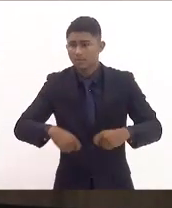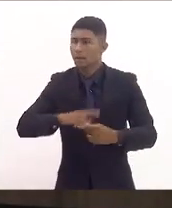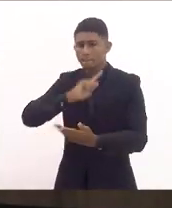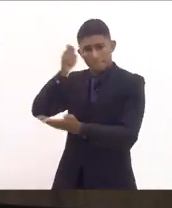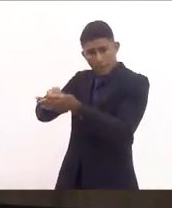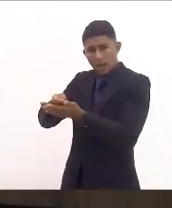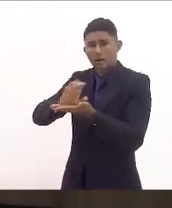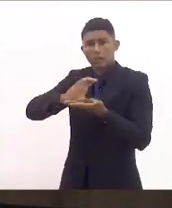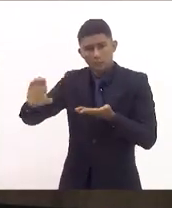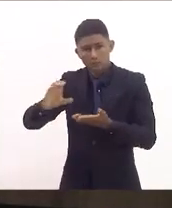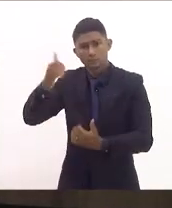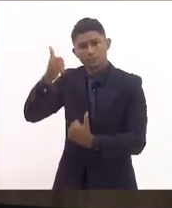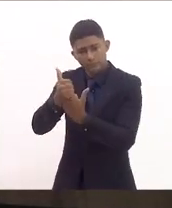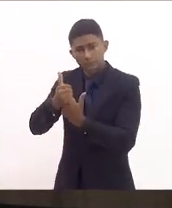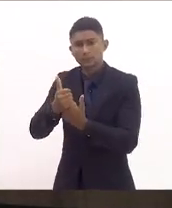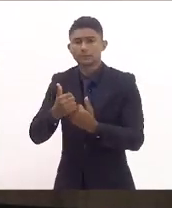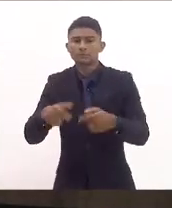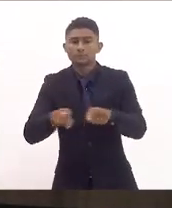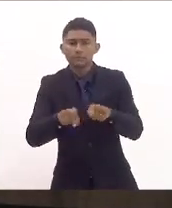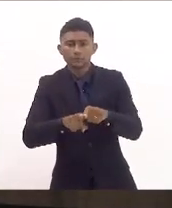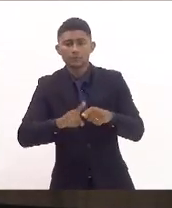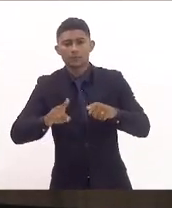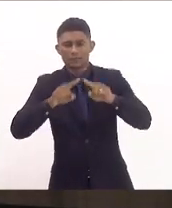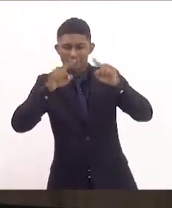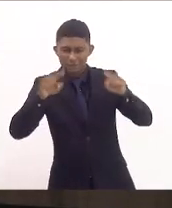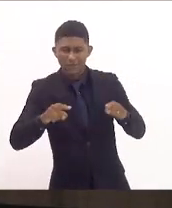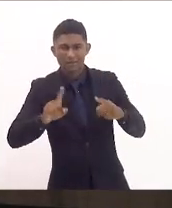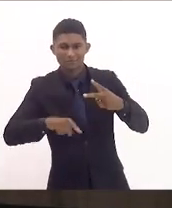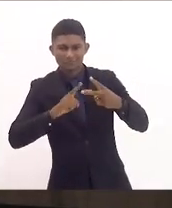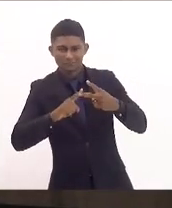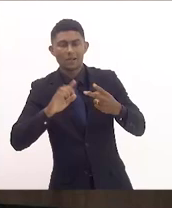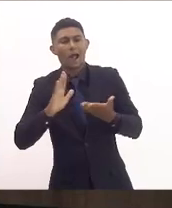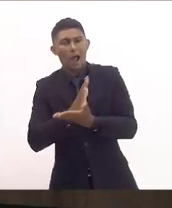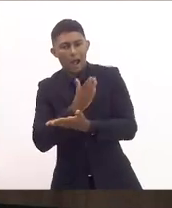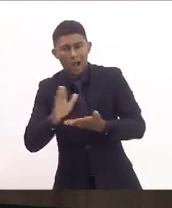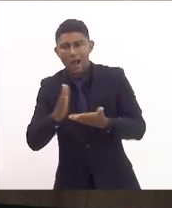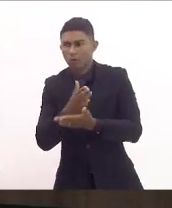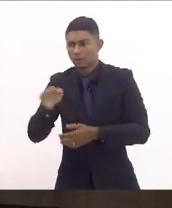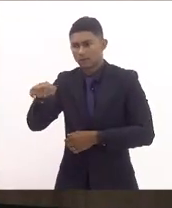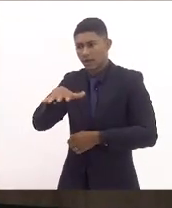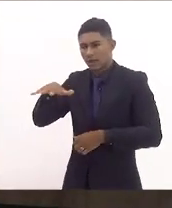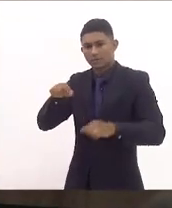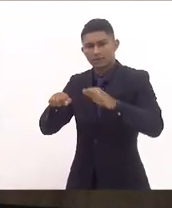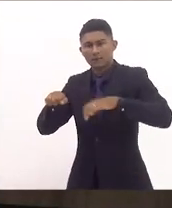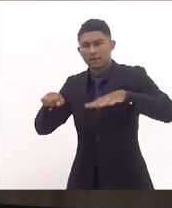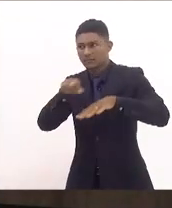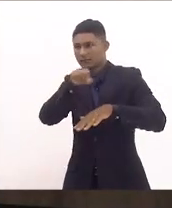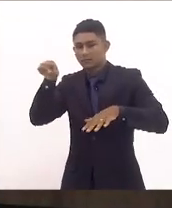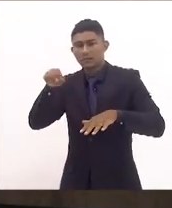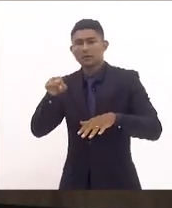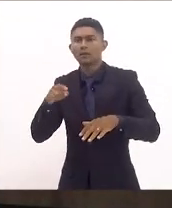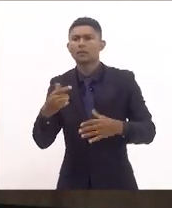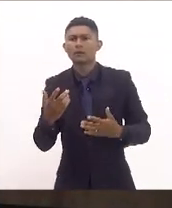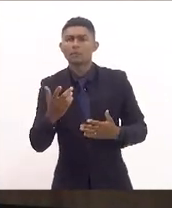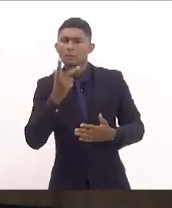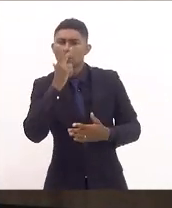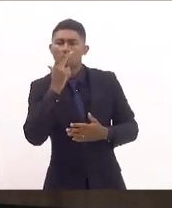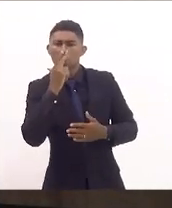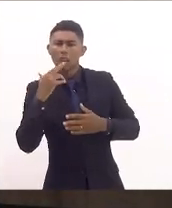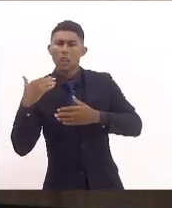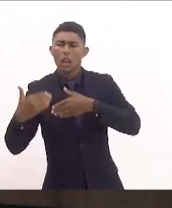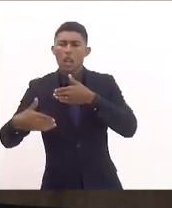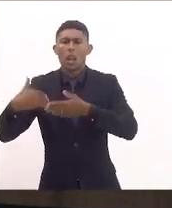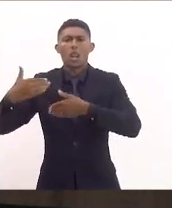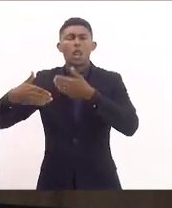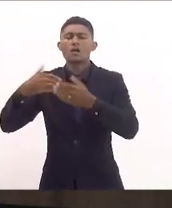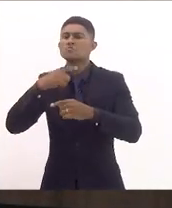servidores de algumas carreiras e a gente tem feito essa luta aqui nessa casa que não tem a progressão vertical